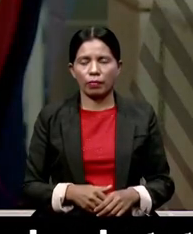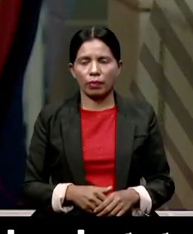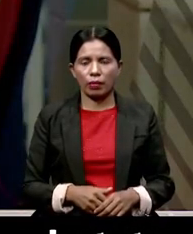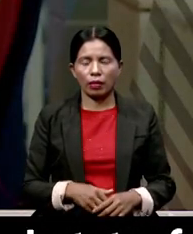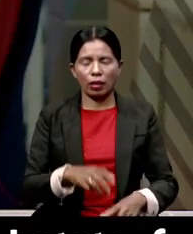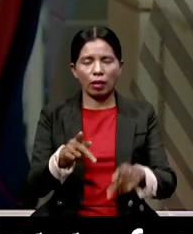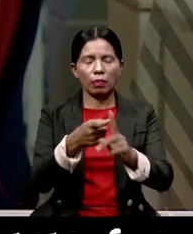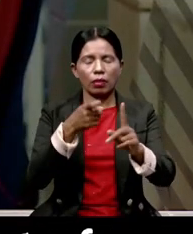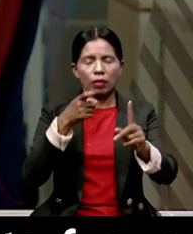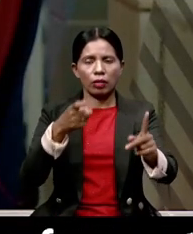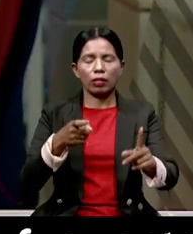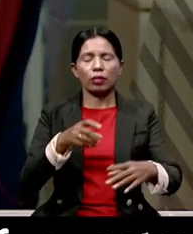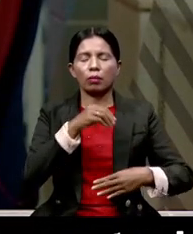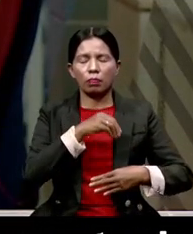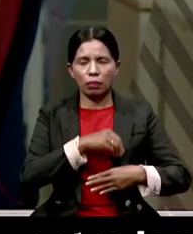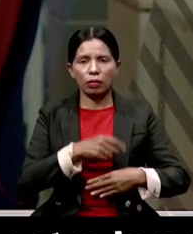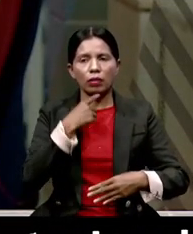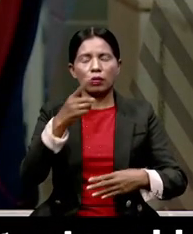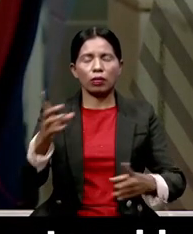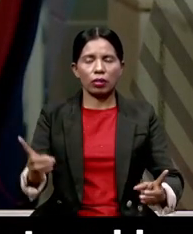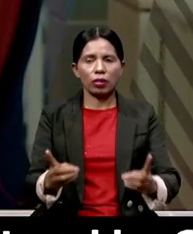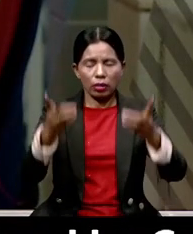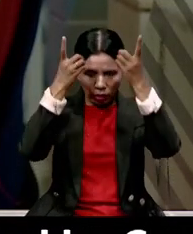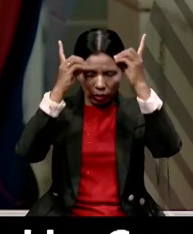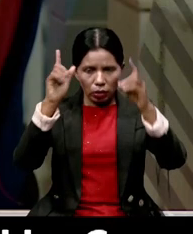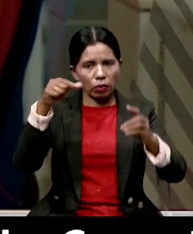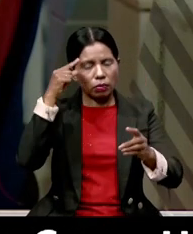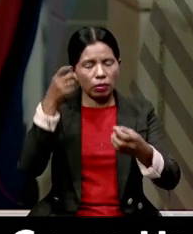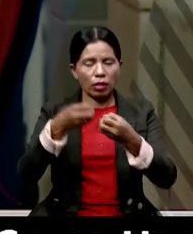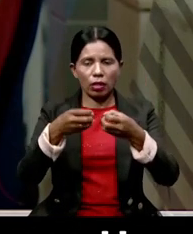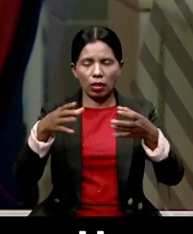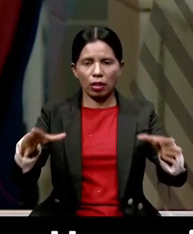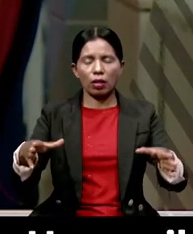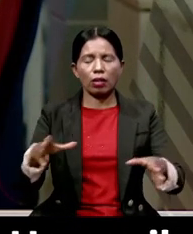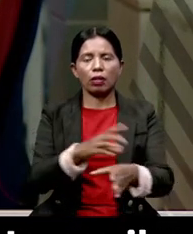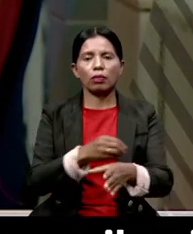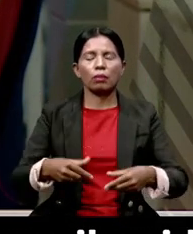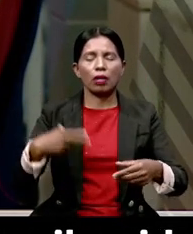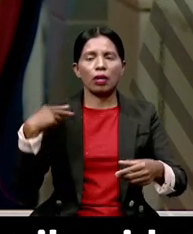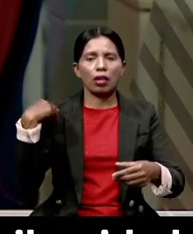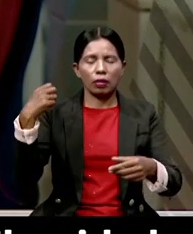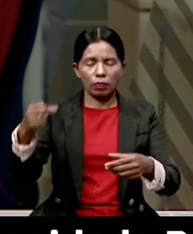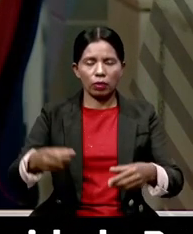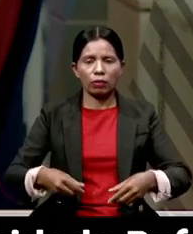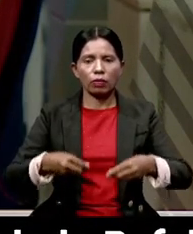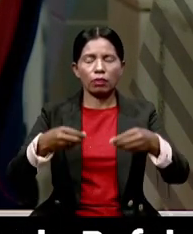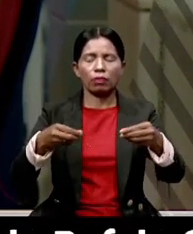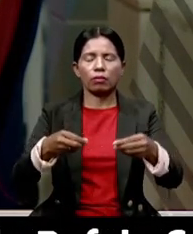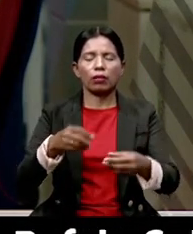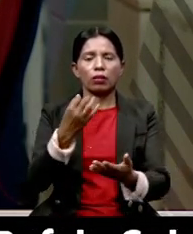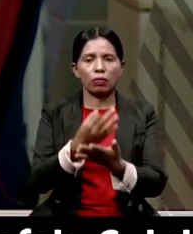Beneficiários russos e Bolsa Agbit protesta contra a decisão do governo, alá com Bolsa Agbit no cria fale Bolsa Parcial.